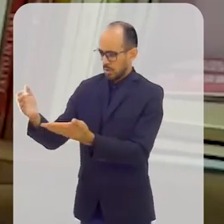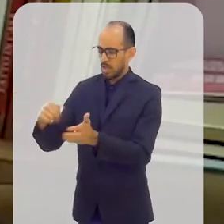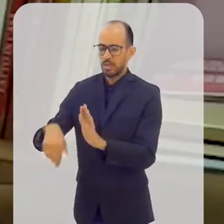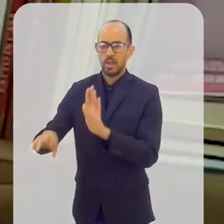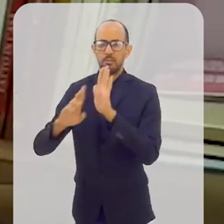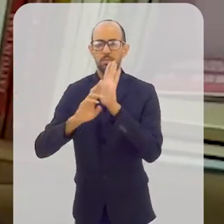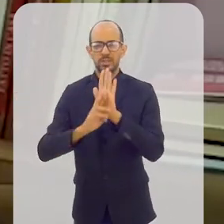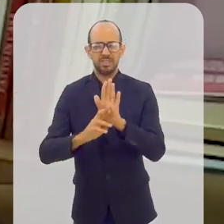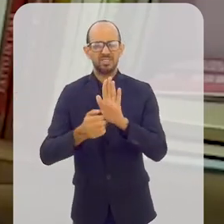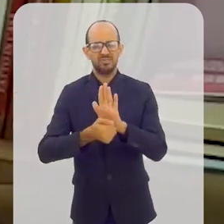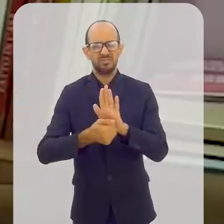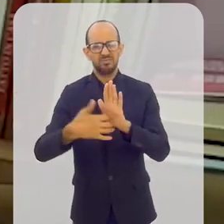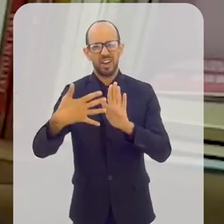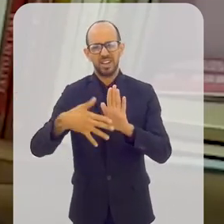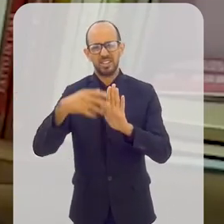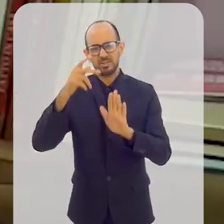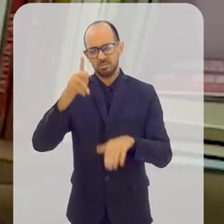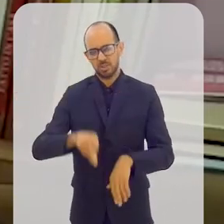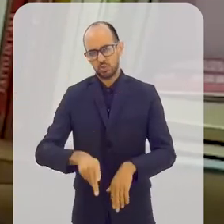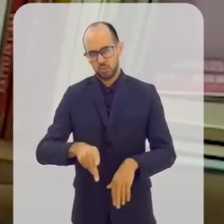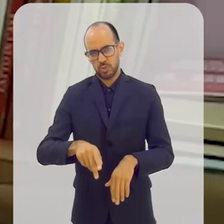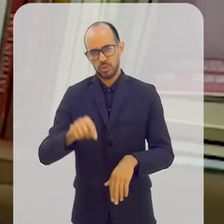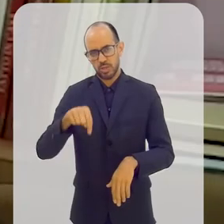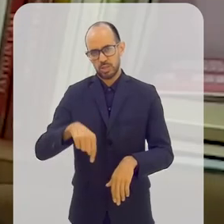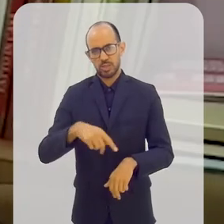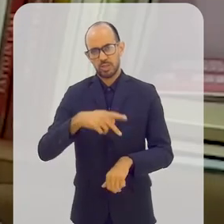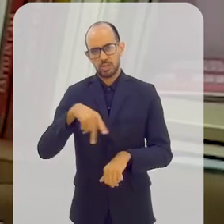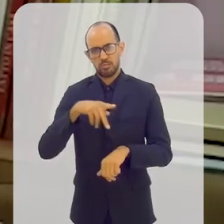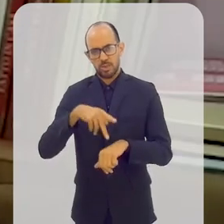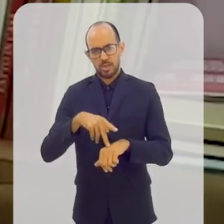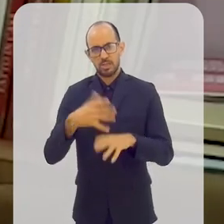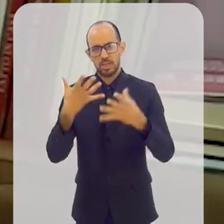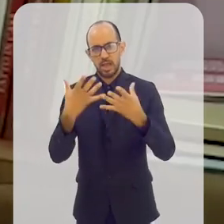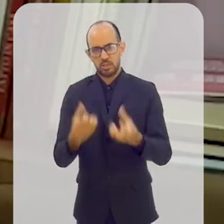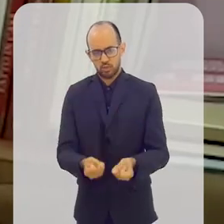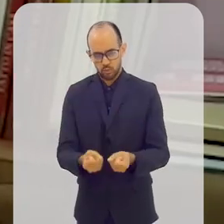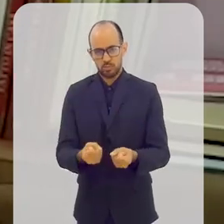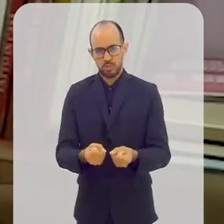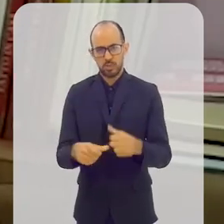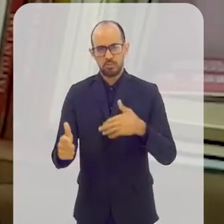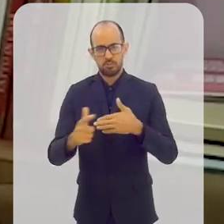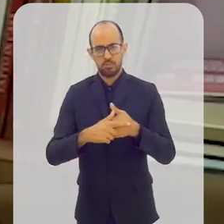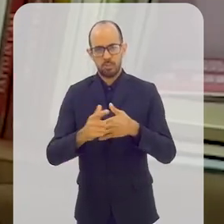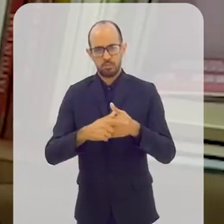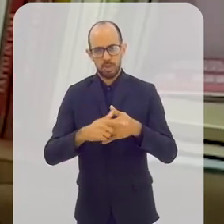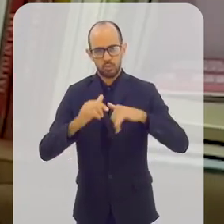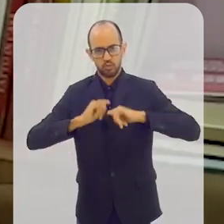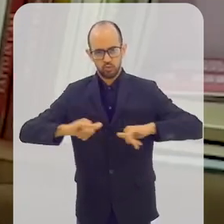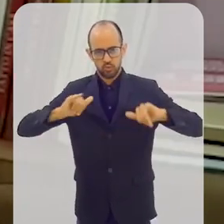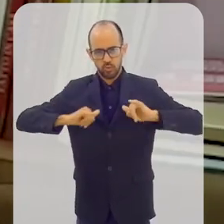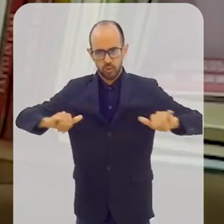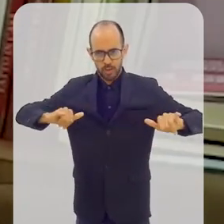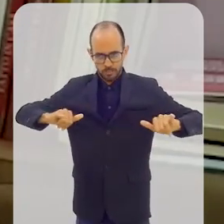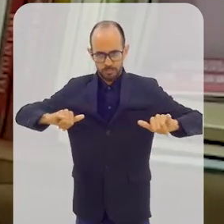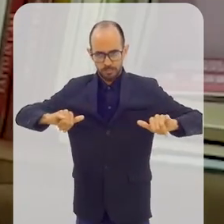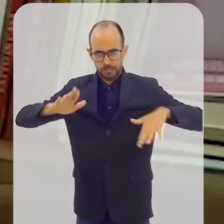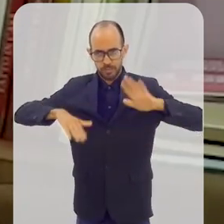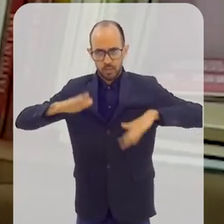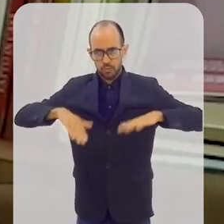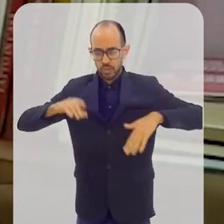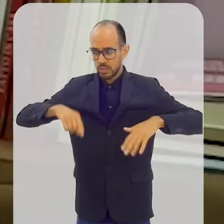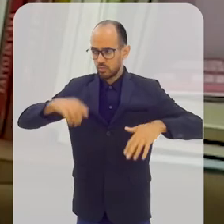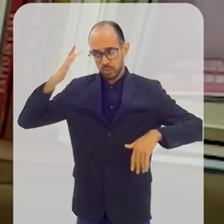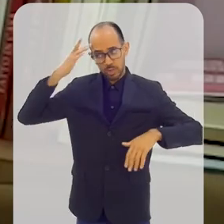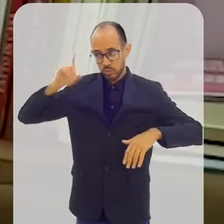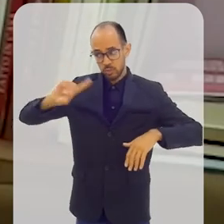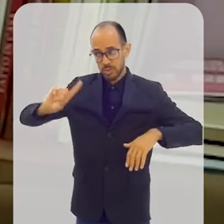vez, está representando um monte de gente que nesse país assume esse papel de difundir. Talvez